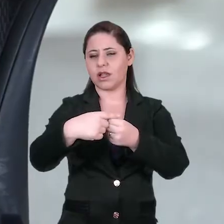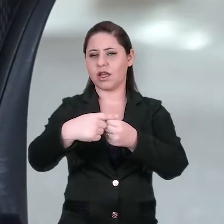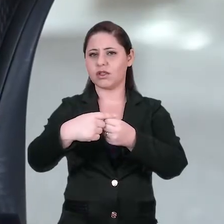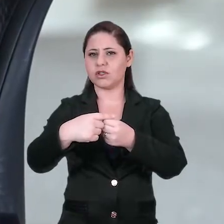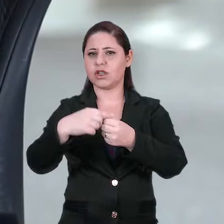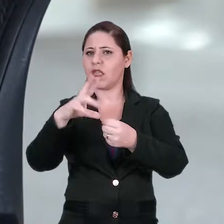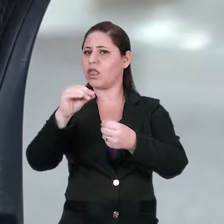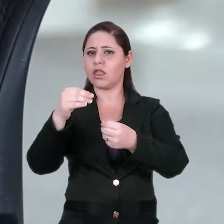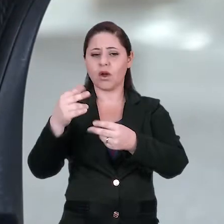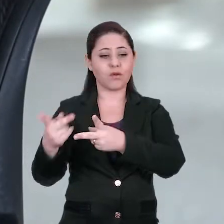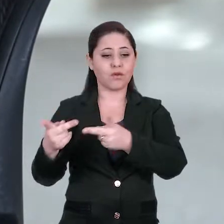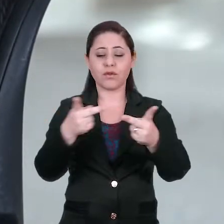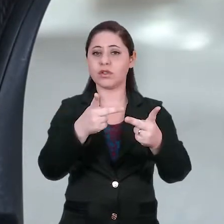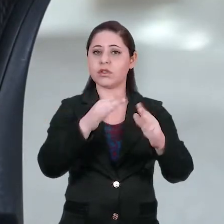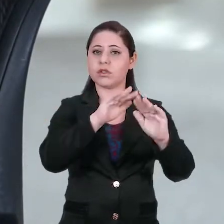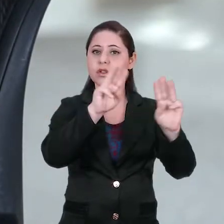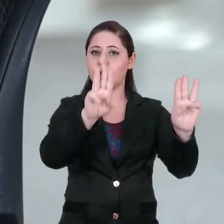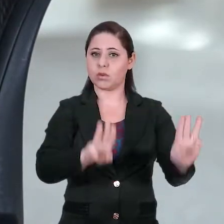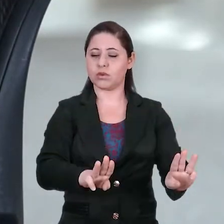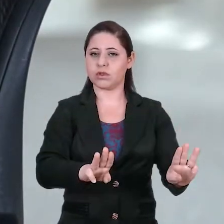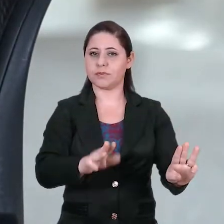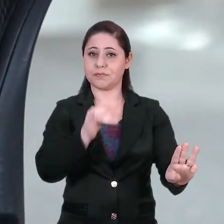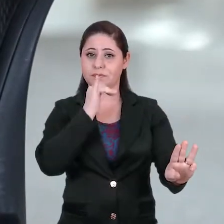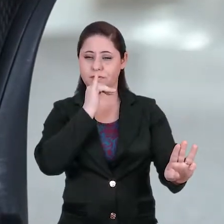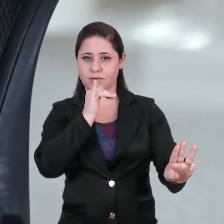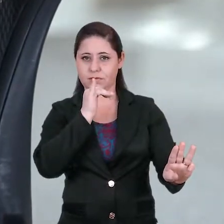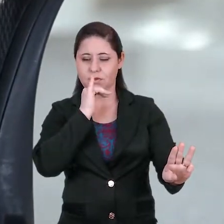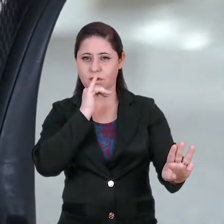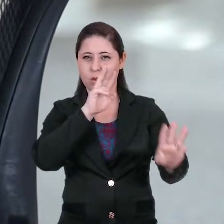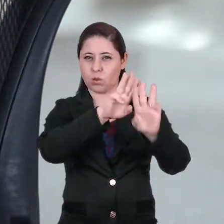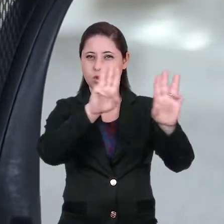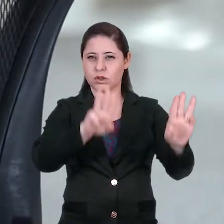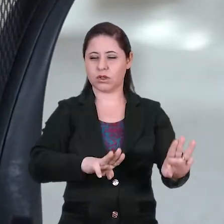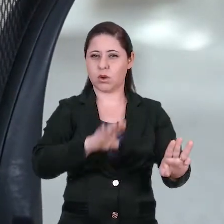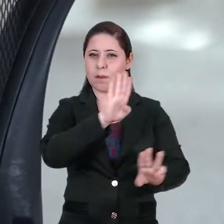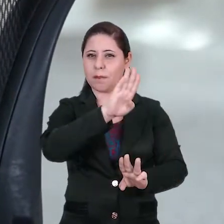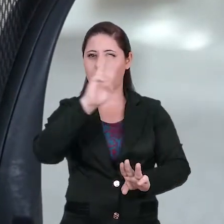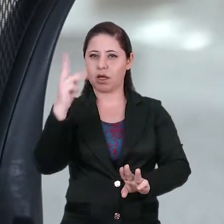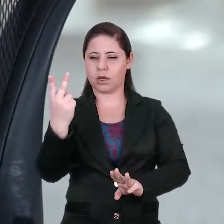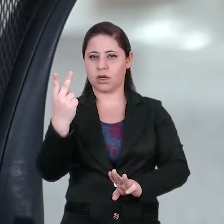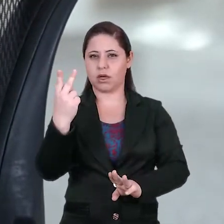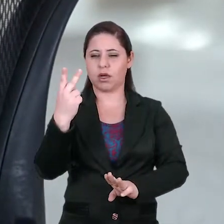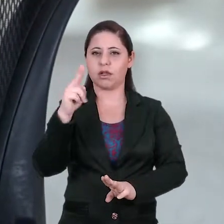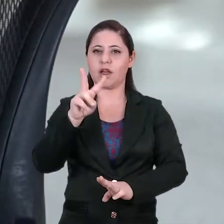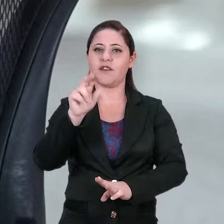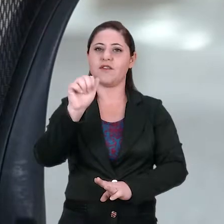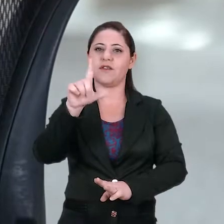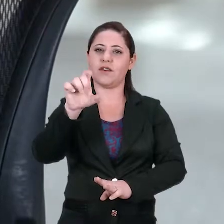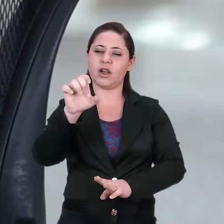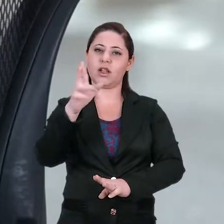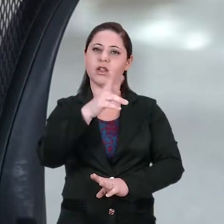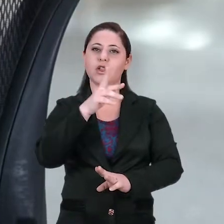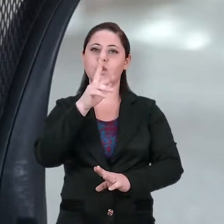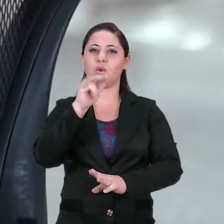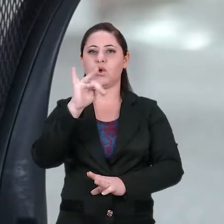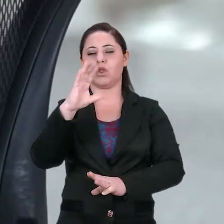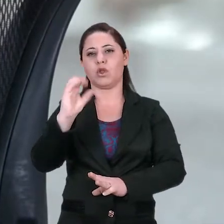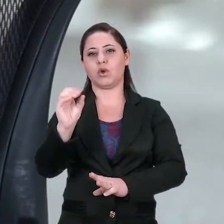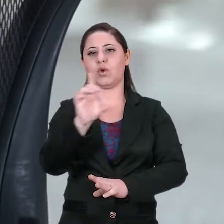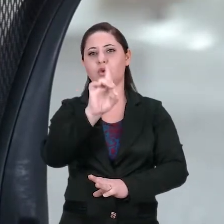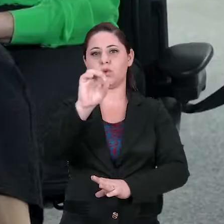diferente ou numa cidade diferente e não visitar. Por exemplo, o museu que nós fomos em Belo Horizonte é o Museu da Vale do Rio